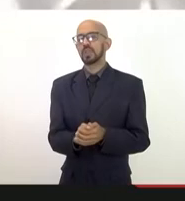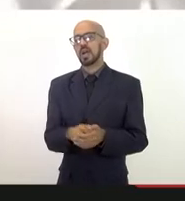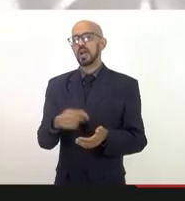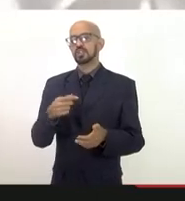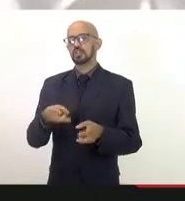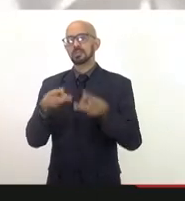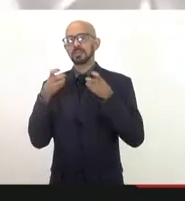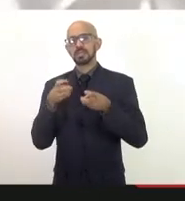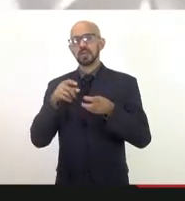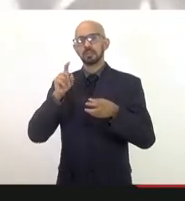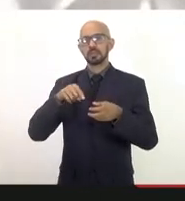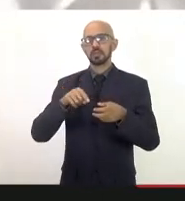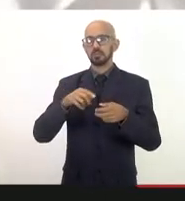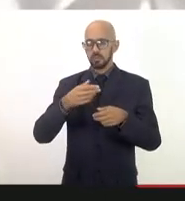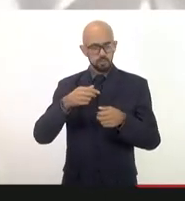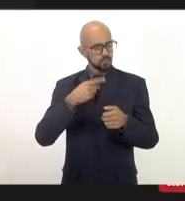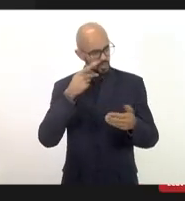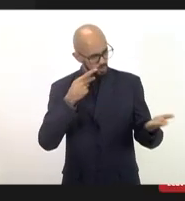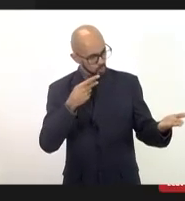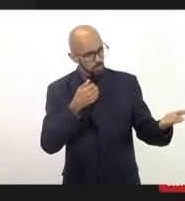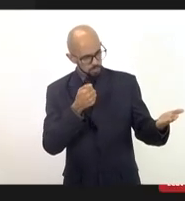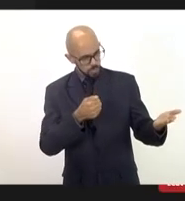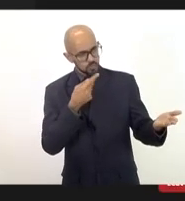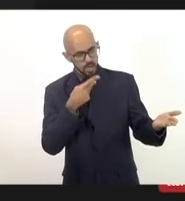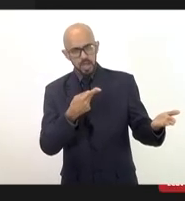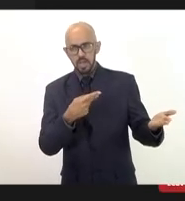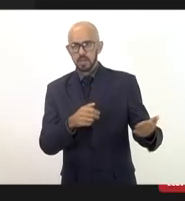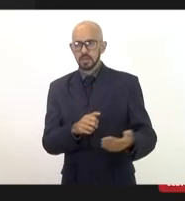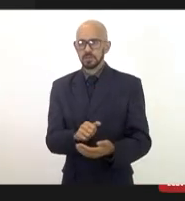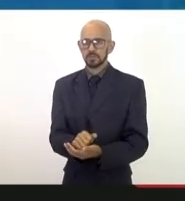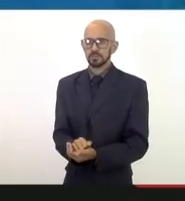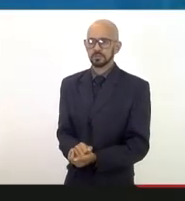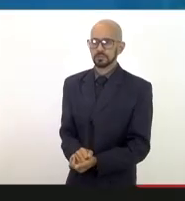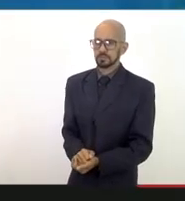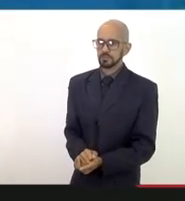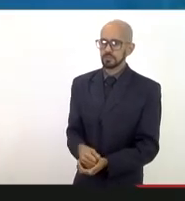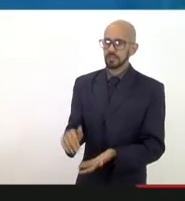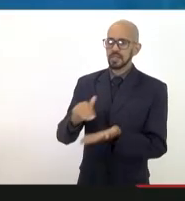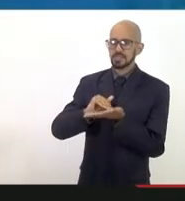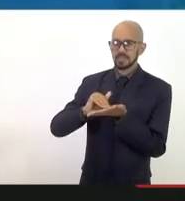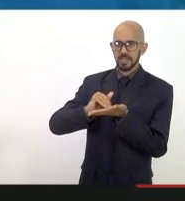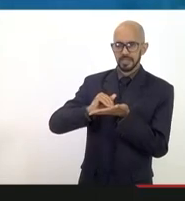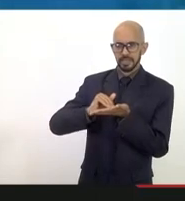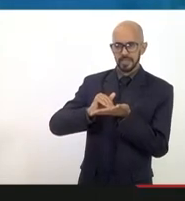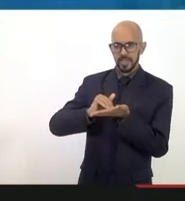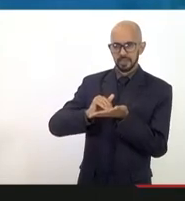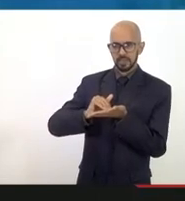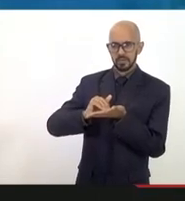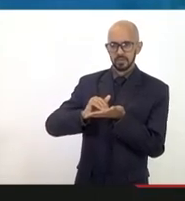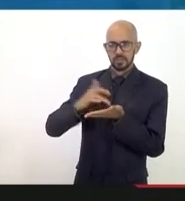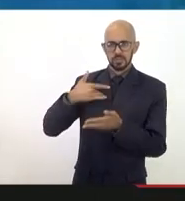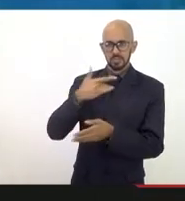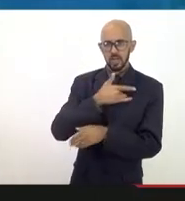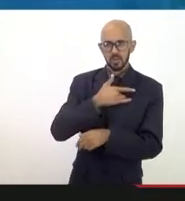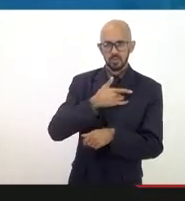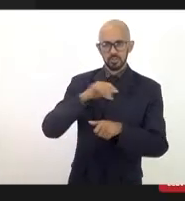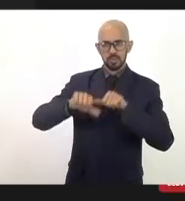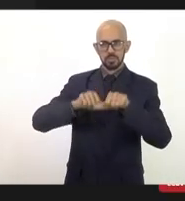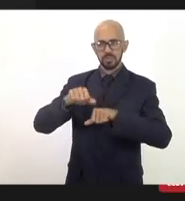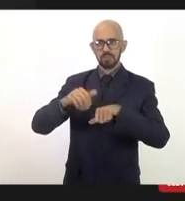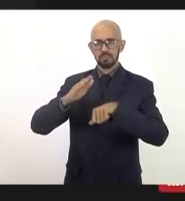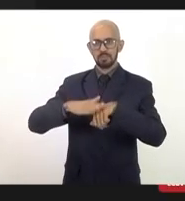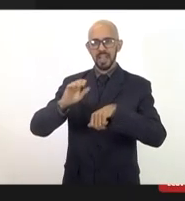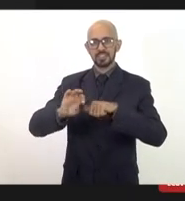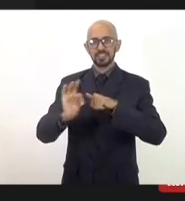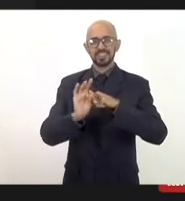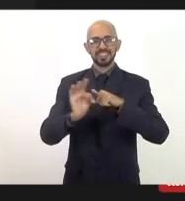que o... Pode falar, vereador. É que secretário de saúde no Rio está mudando mais do que técnico do Flamengo, né?